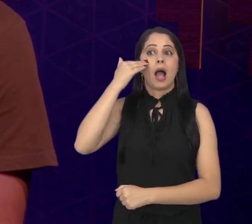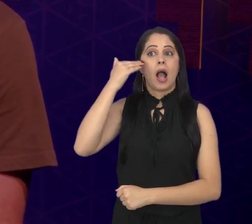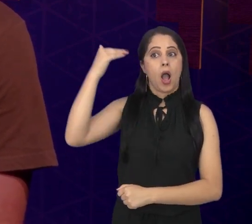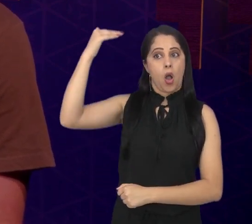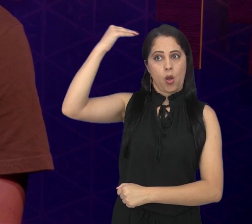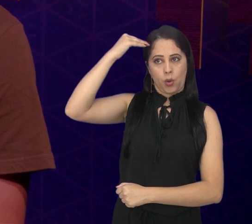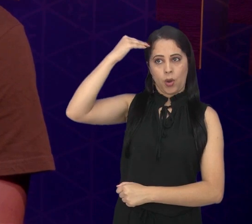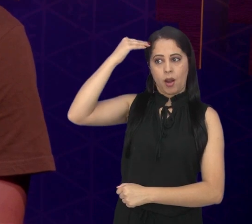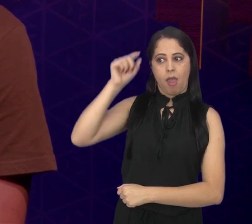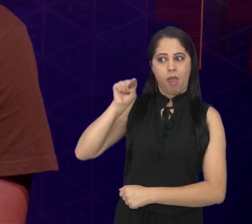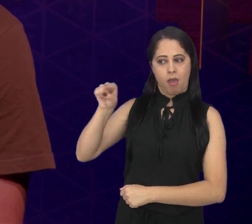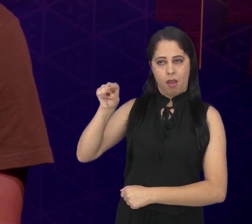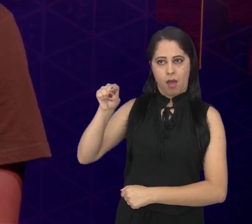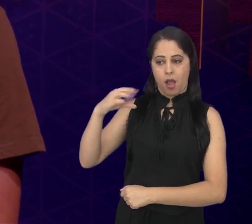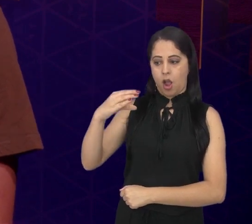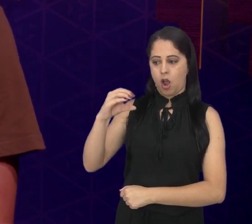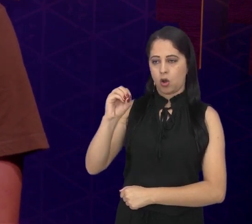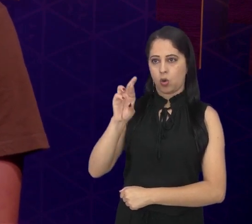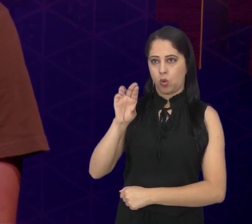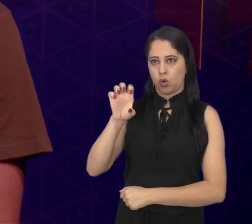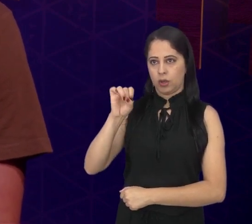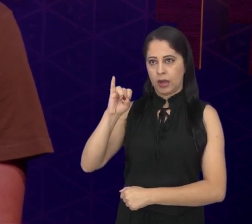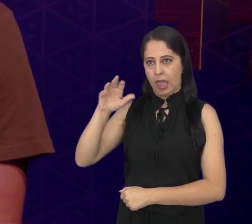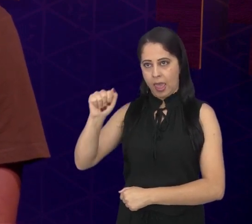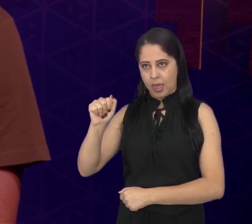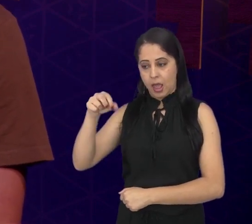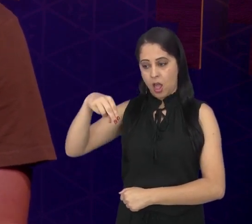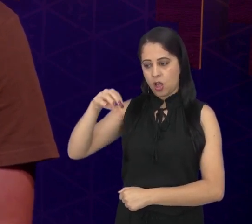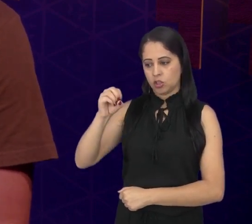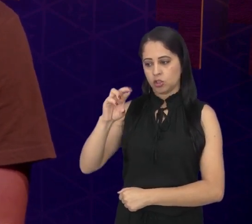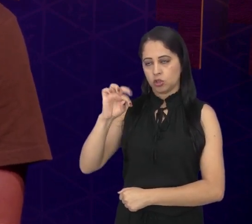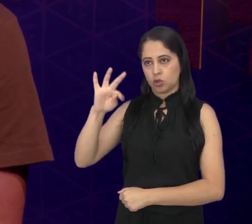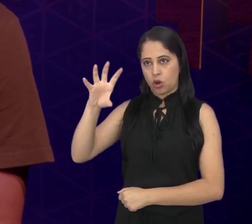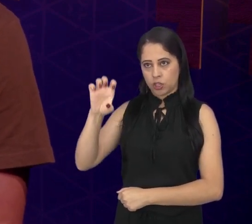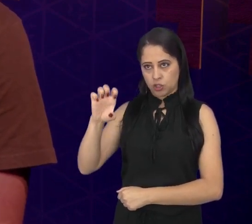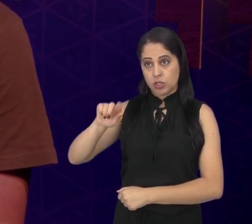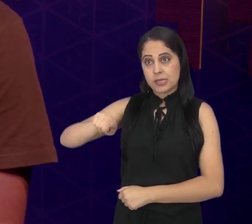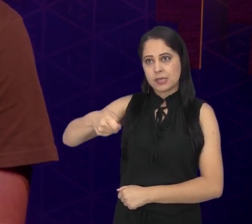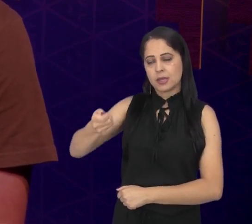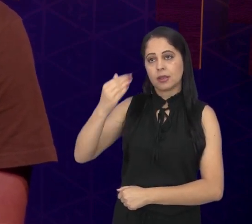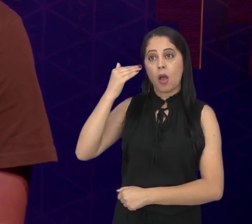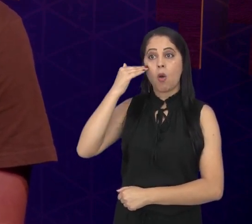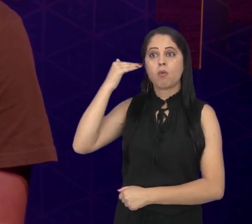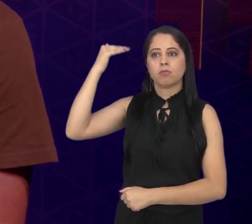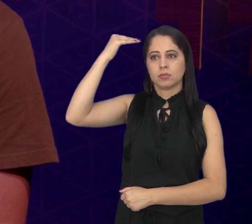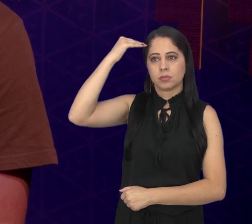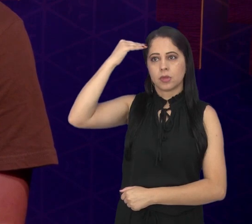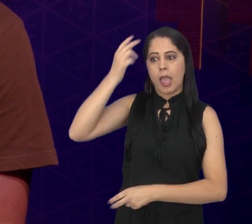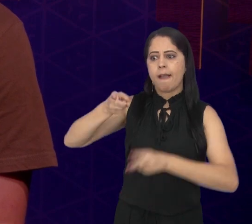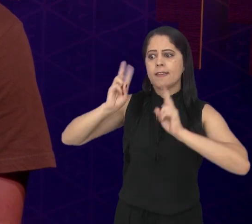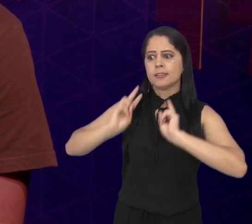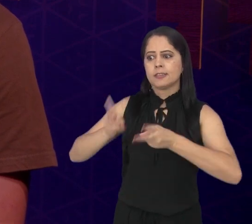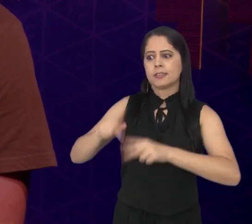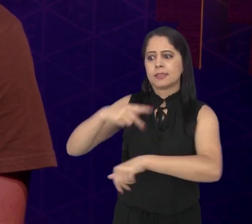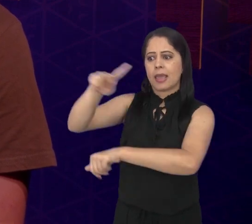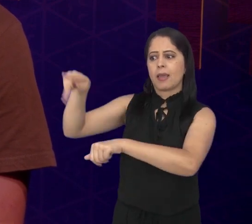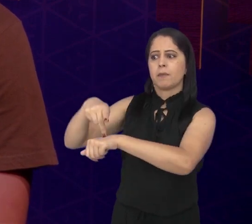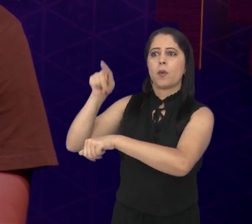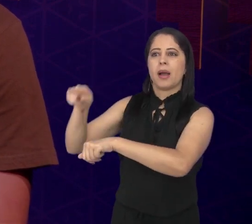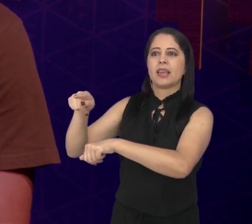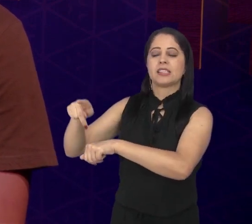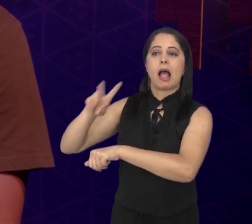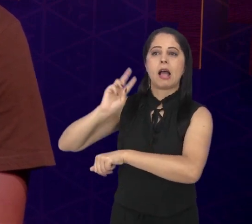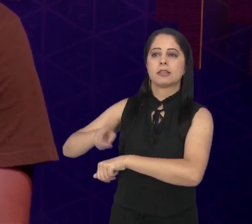a Coreia do Norte. A gente falou da Coreia do Sul, tem a Coreia do Norte. Qual que é o lance? Direto, eles estão